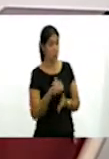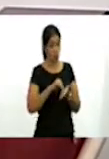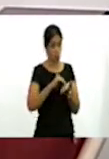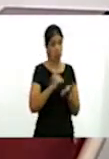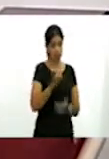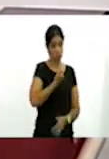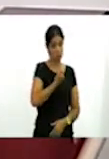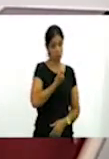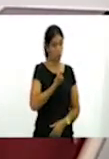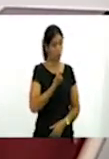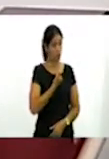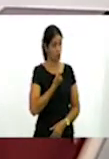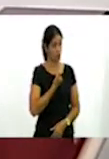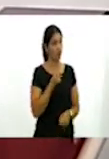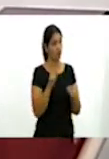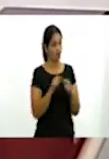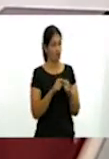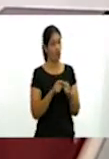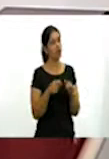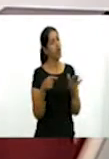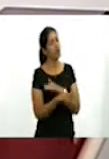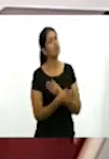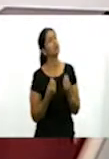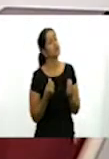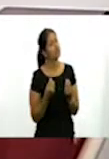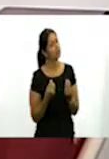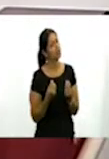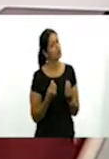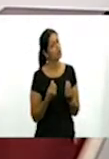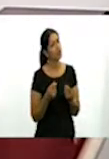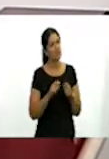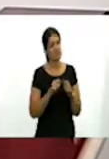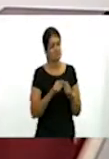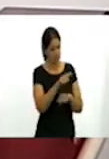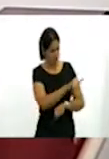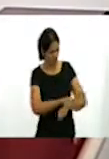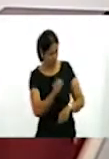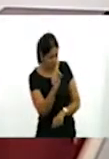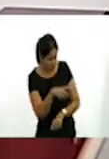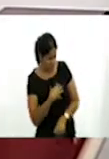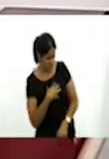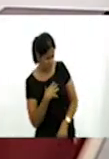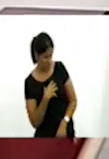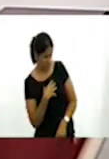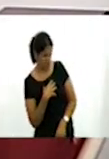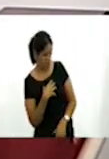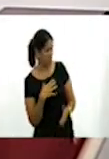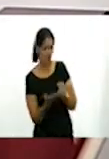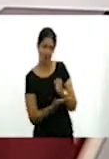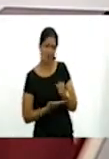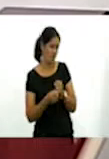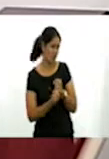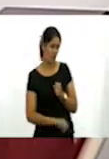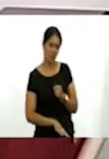liga votuporanga parisi eu questionei isso o gaspar peraí vocês estão fazendo um recape dessa maneira não vai agüentar seis meses